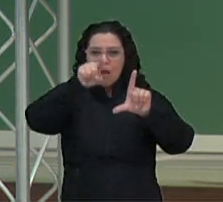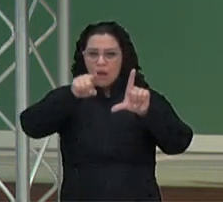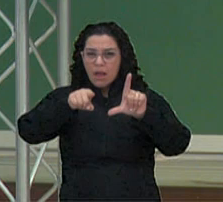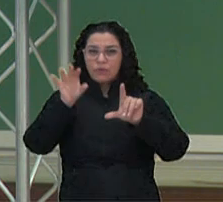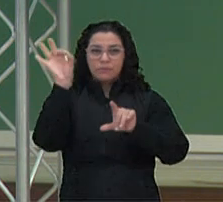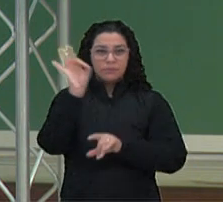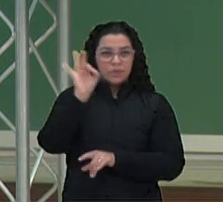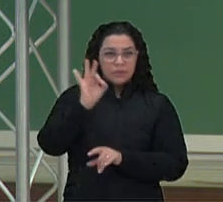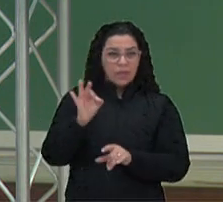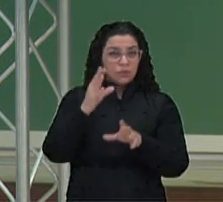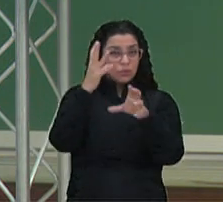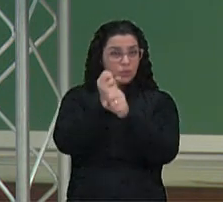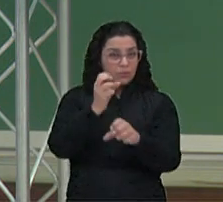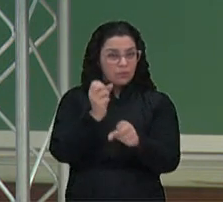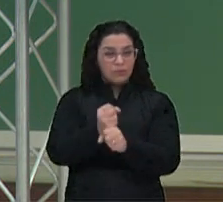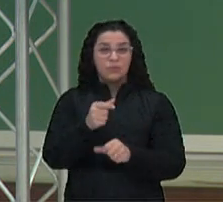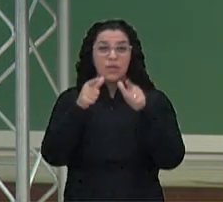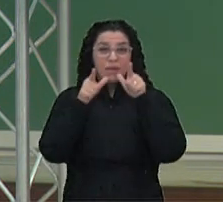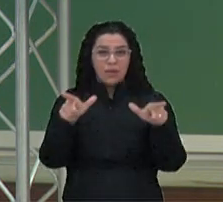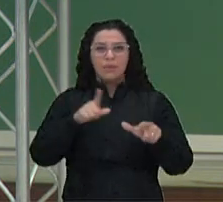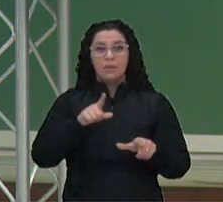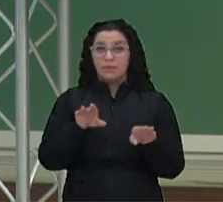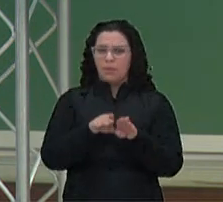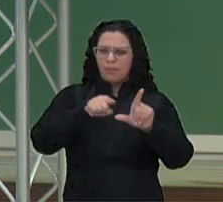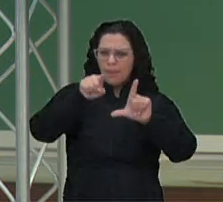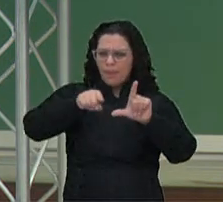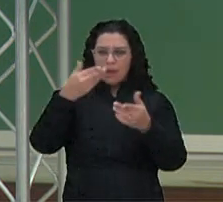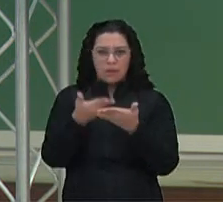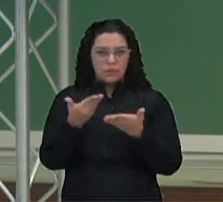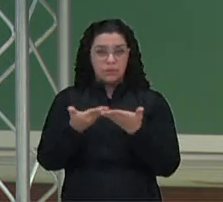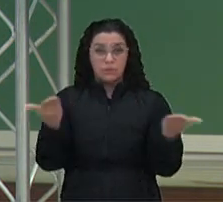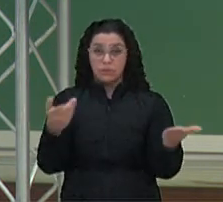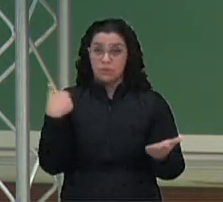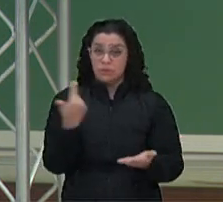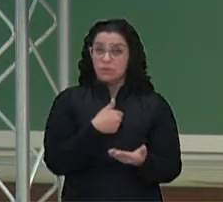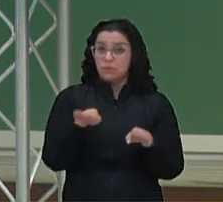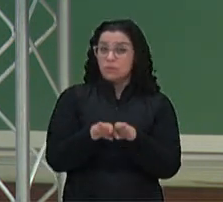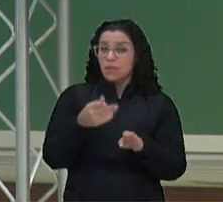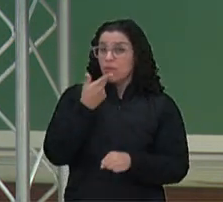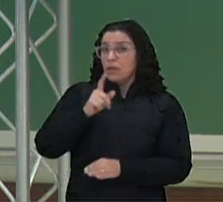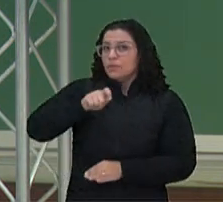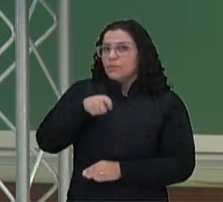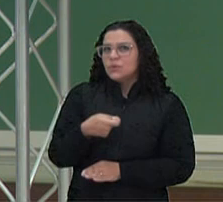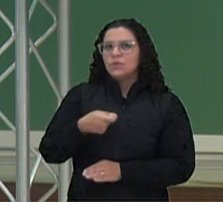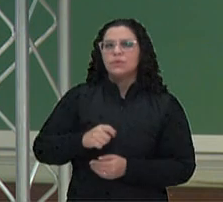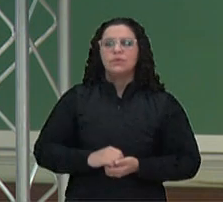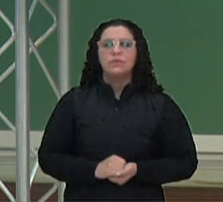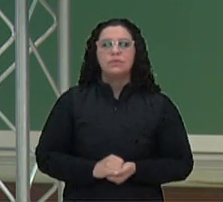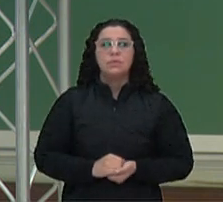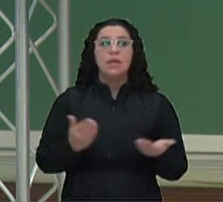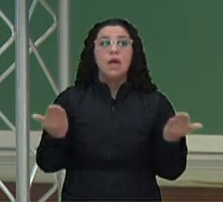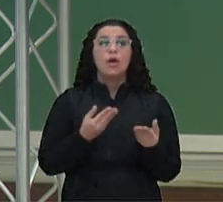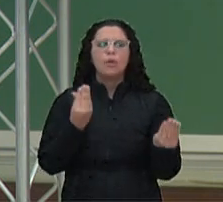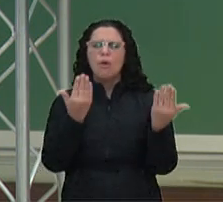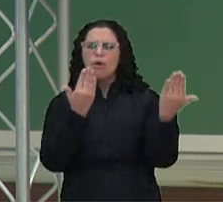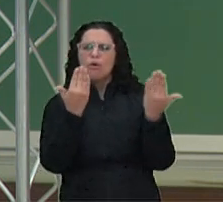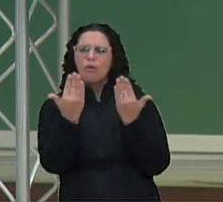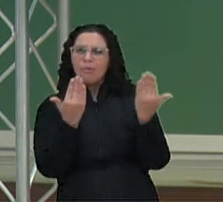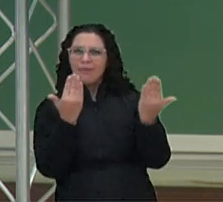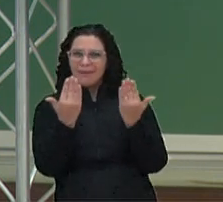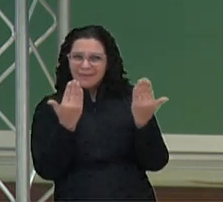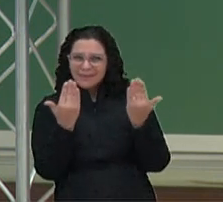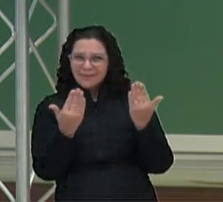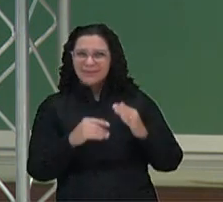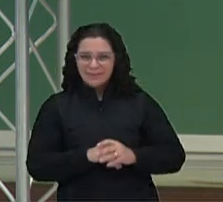das línguas, né? Estudamos um pouco daquele gráfico. E a gente começou a falar também sobre o grau do comparativo,